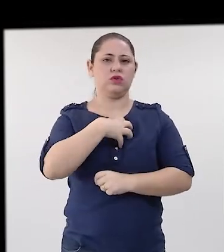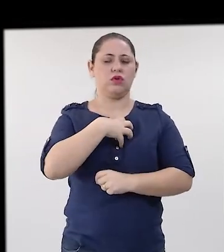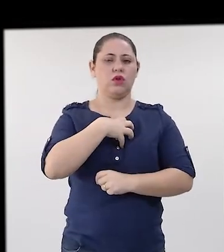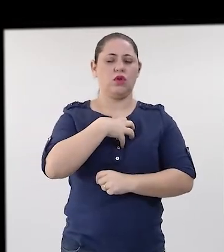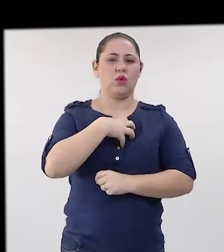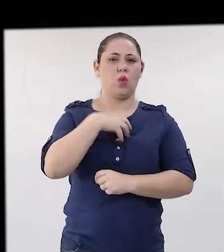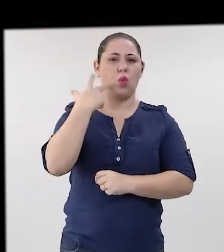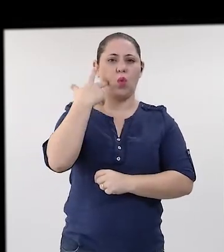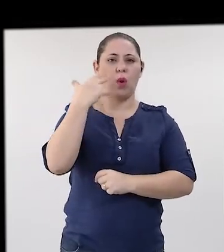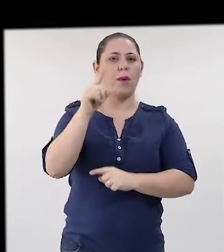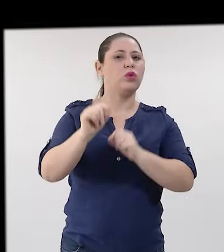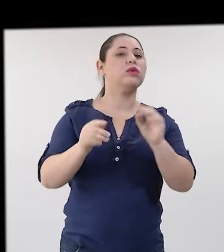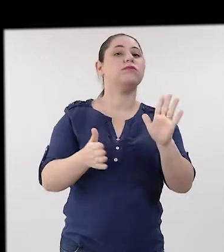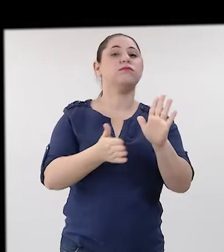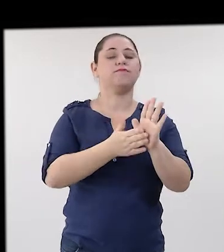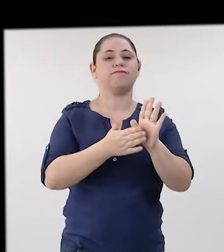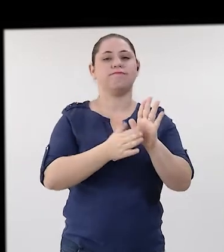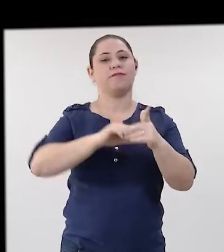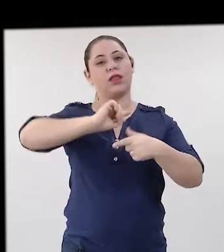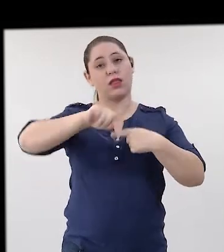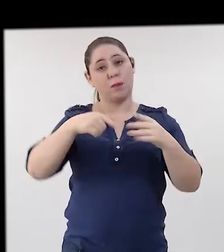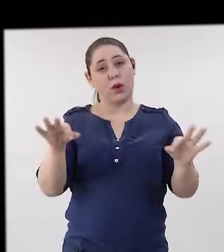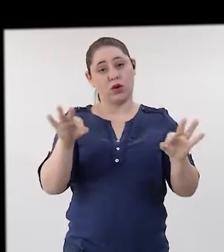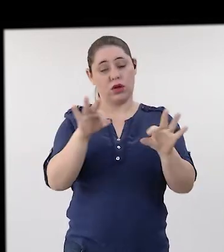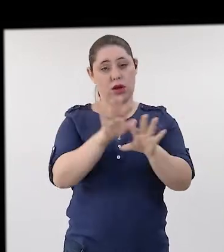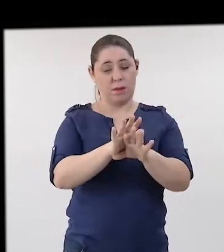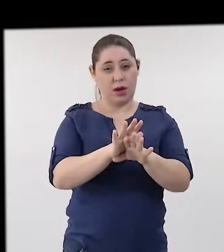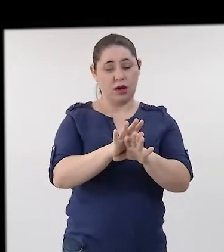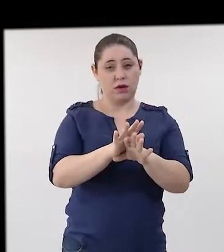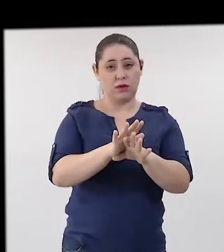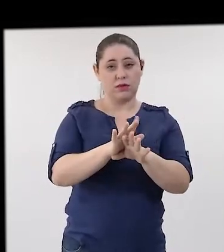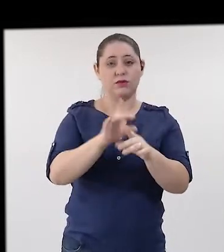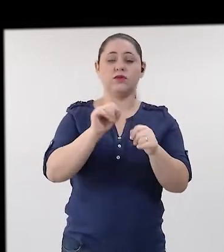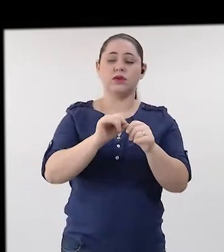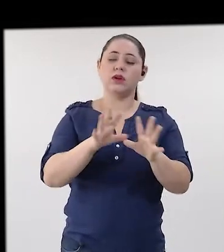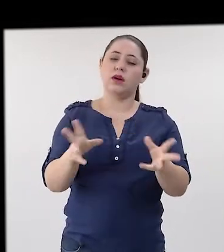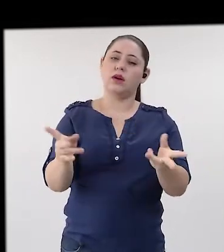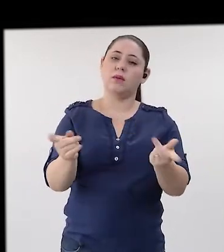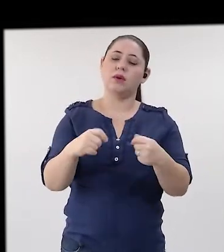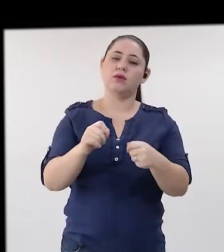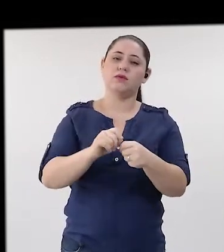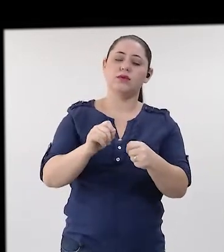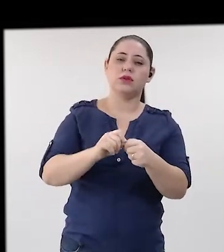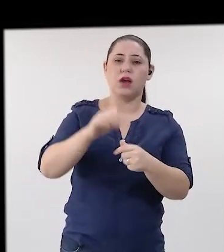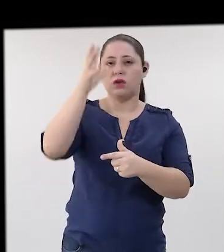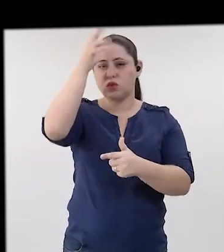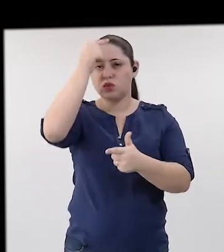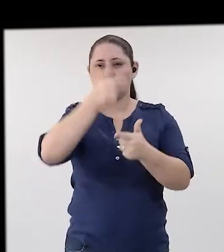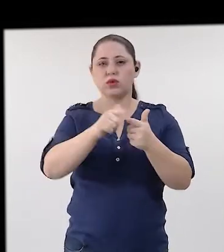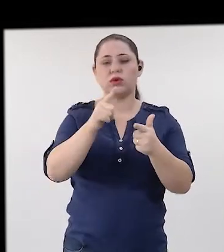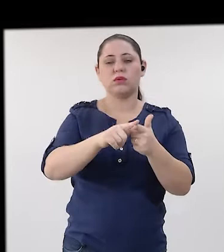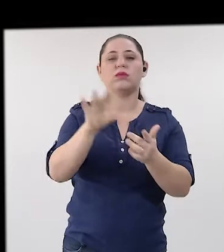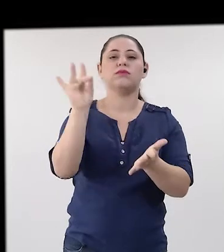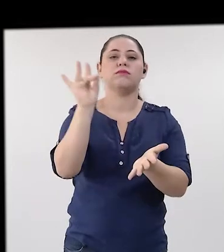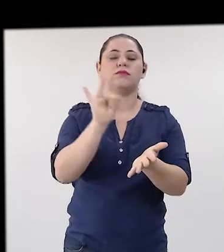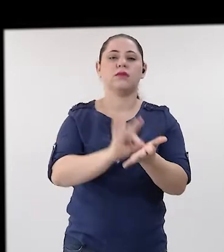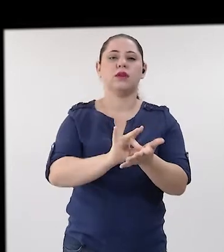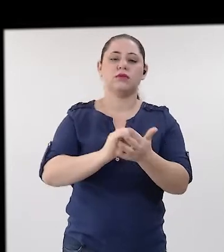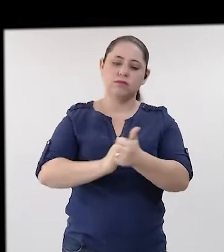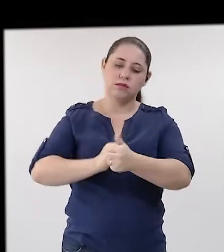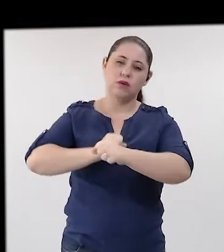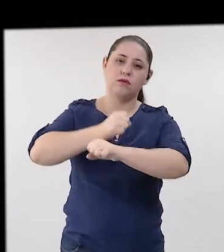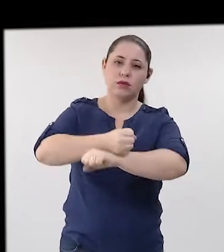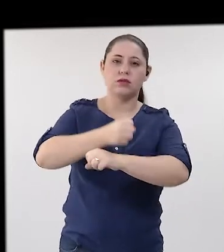sentissem ambientados e familiarizados com o que era proposto, e a partir disso, então, eles seriam capazes de promover soluções reais